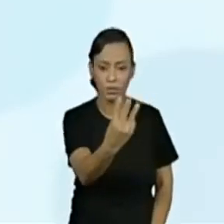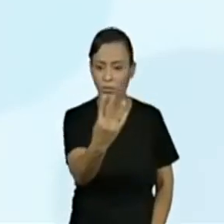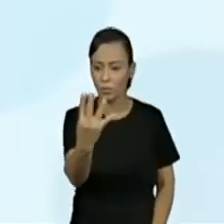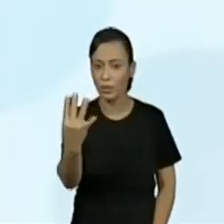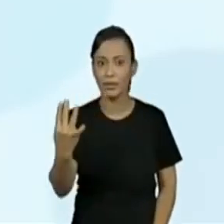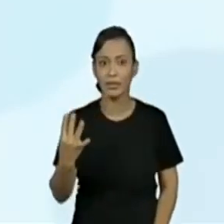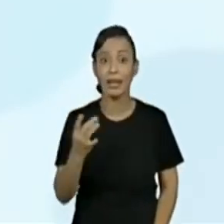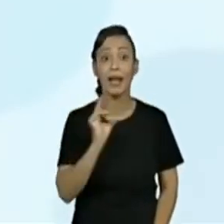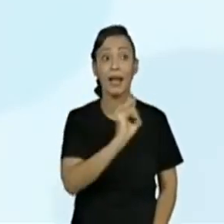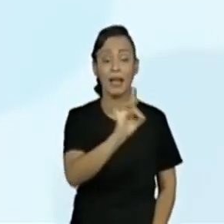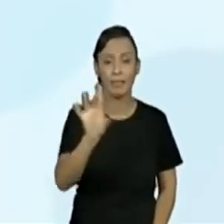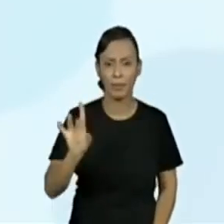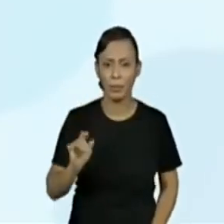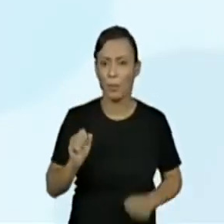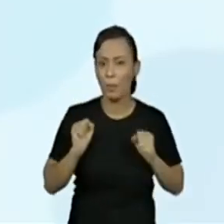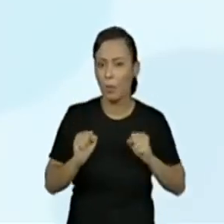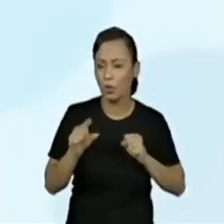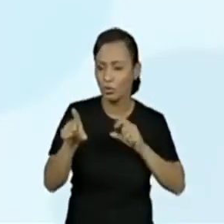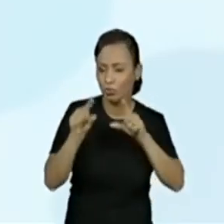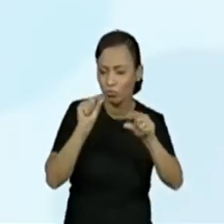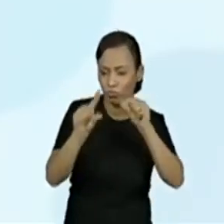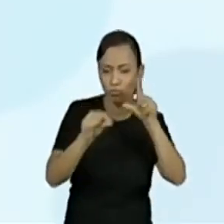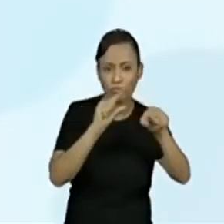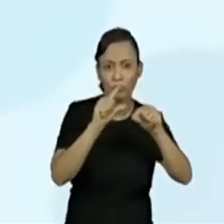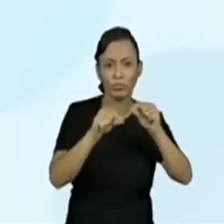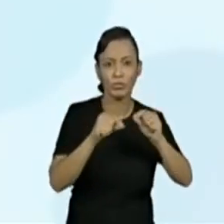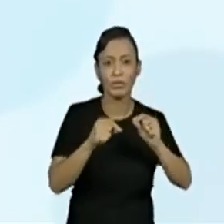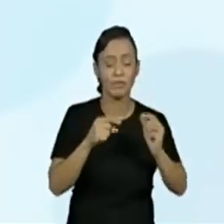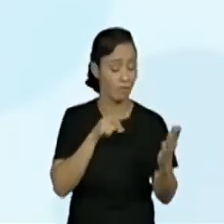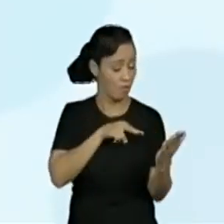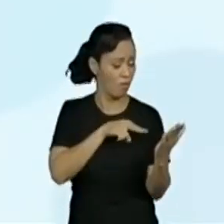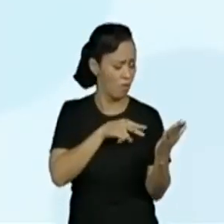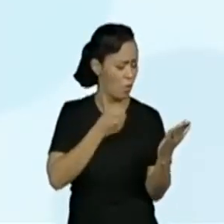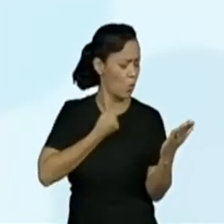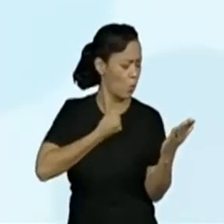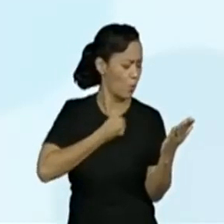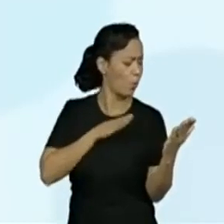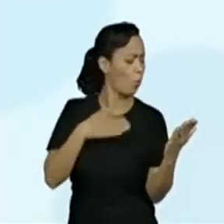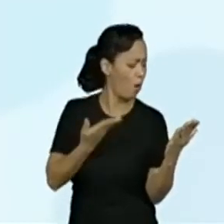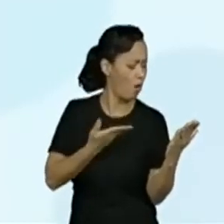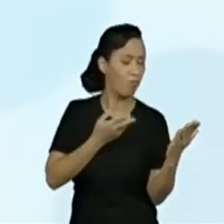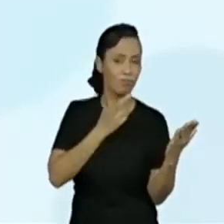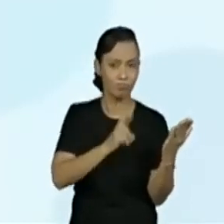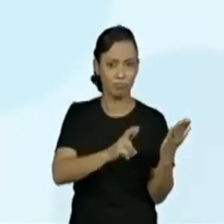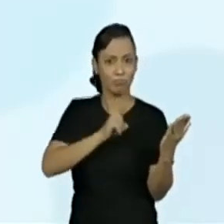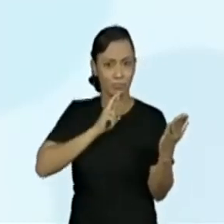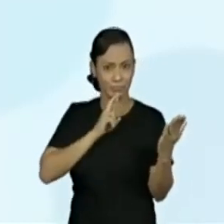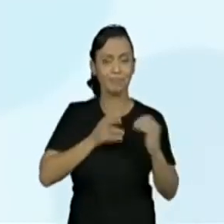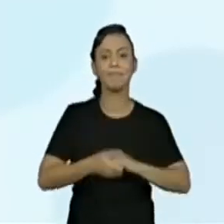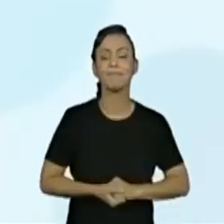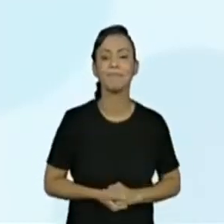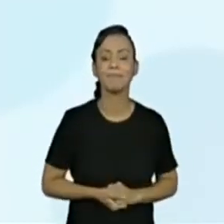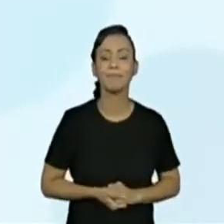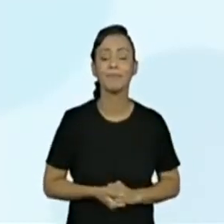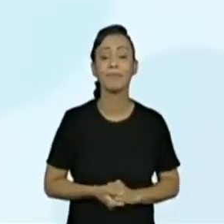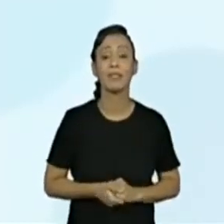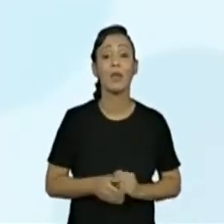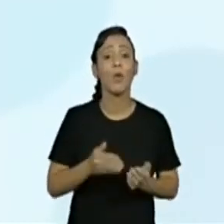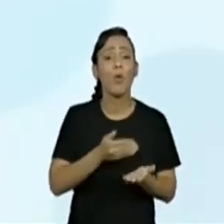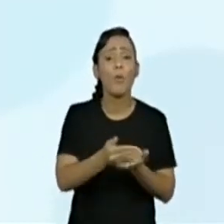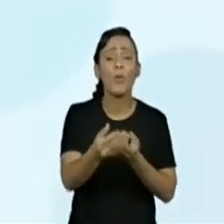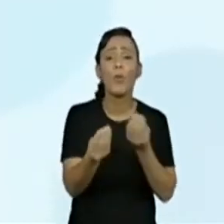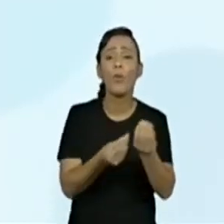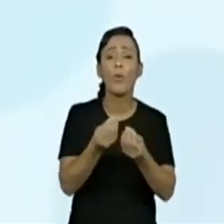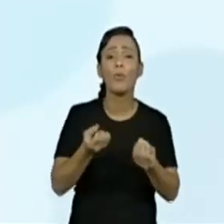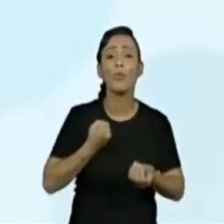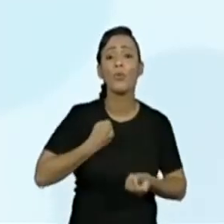nós, bem no princípio. Prestar atenção no padrão ou na regularidade. Partindo do